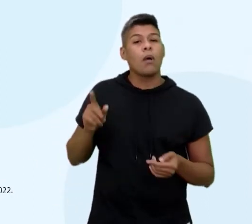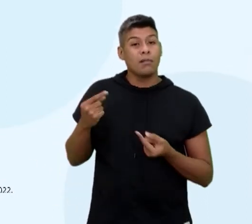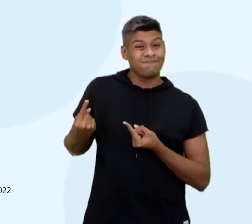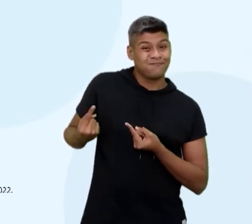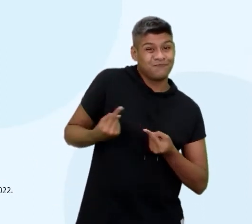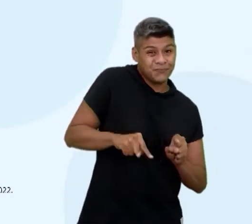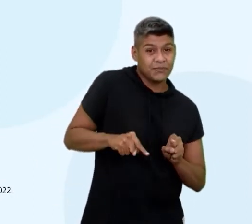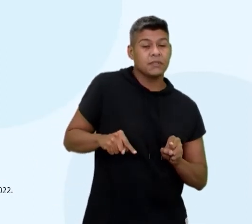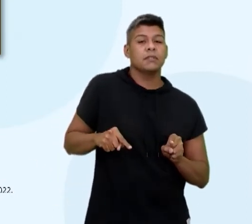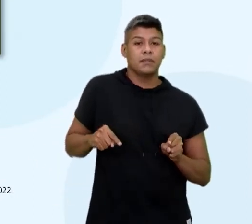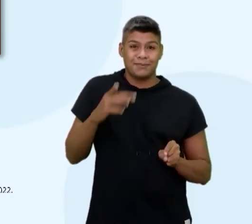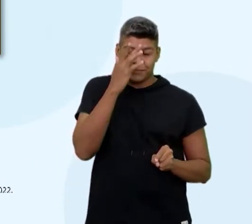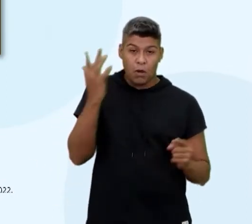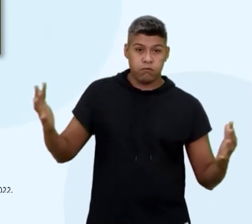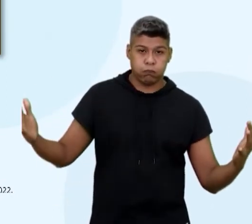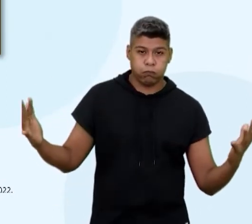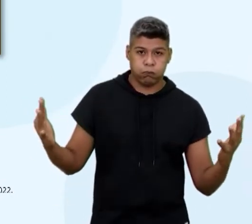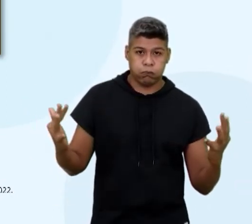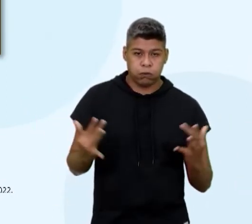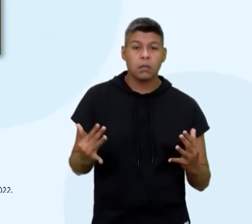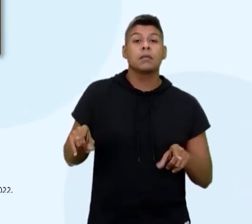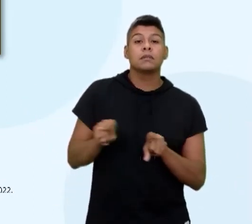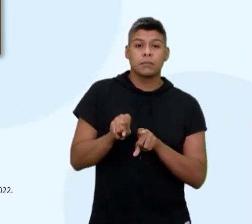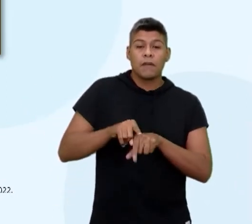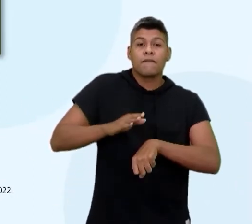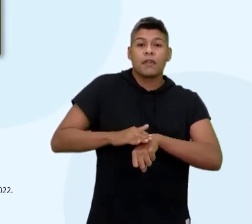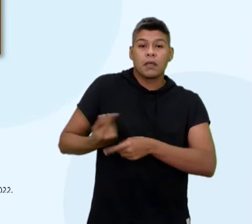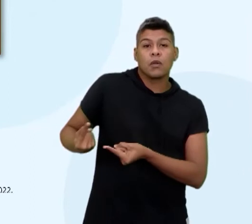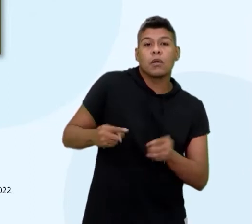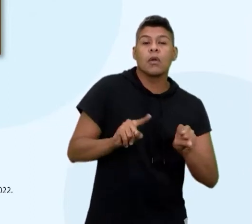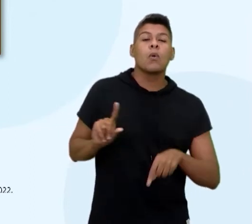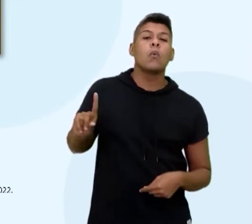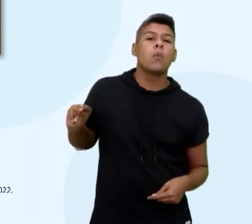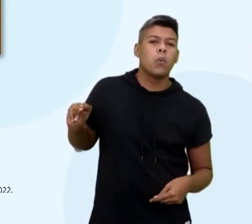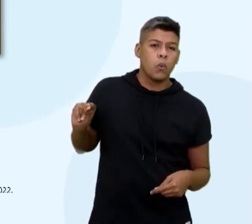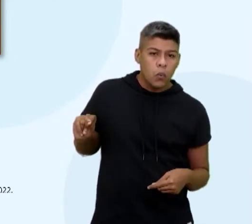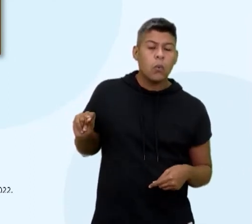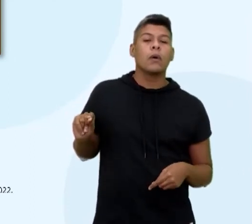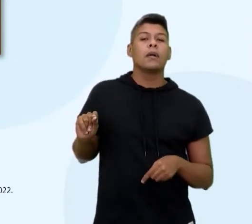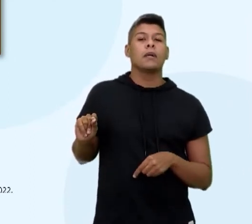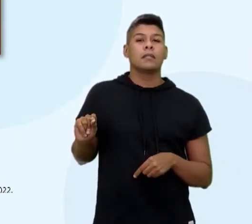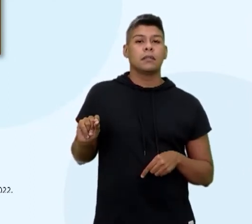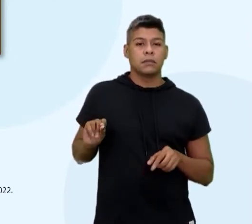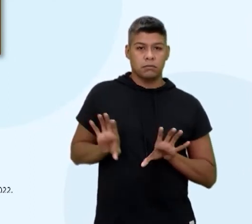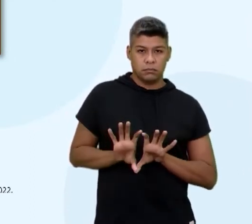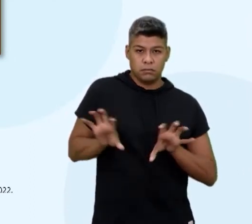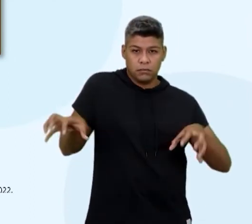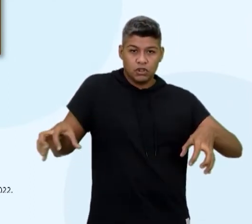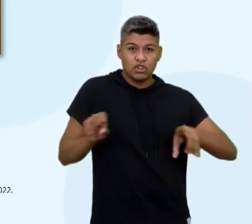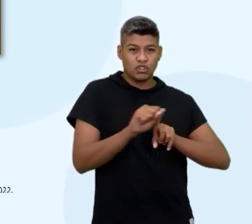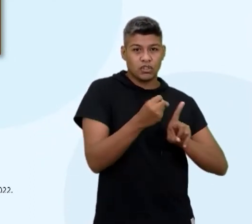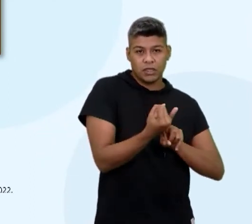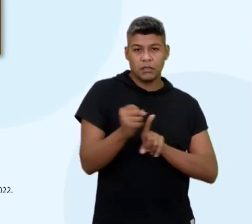a globalização e também ele fez críticas sobre no caso, a divisão de classes